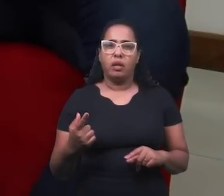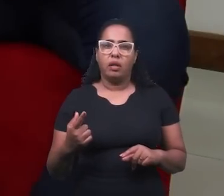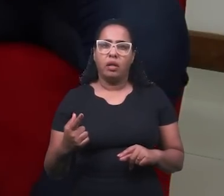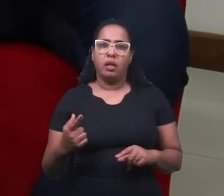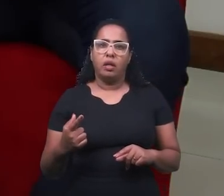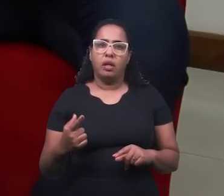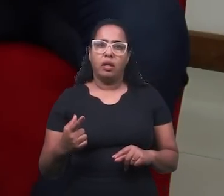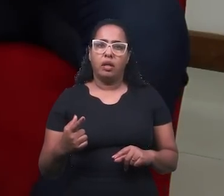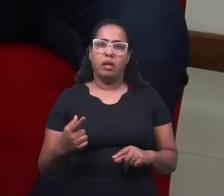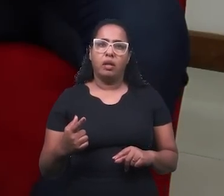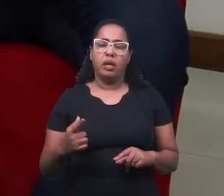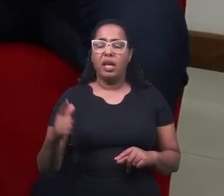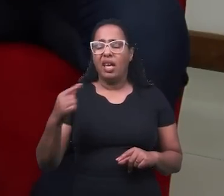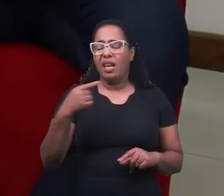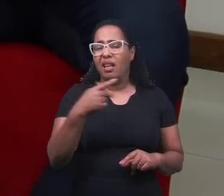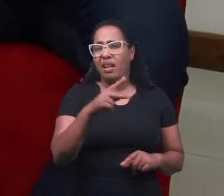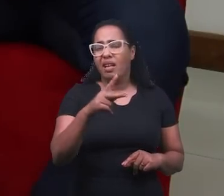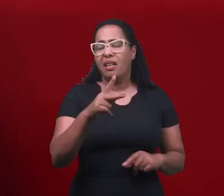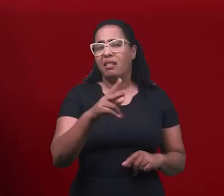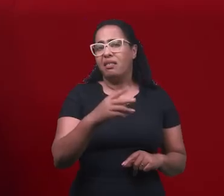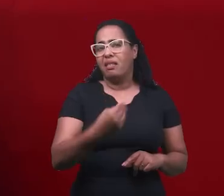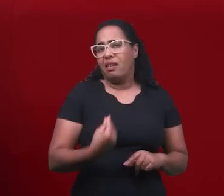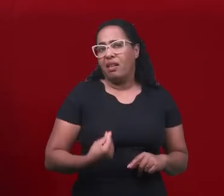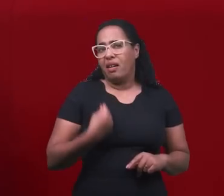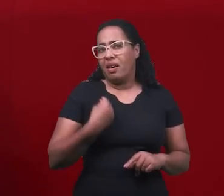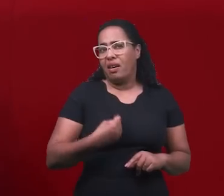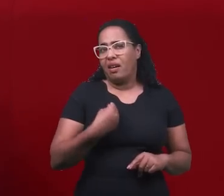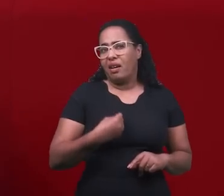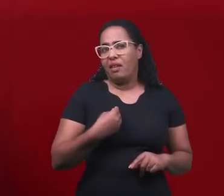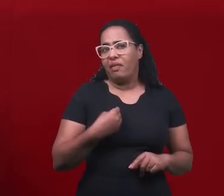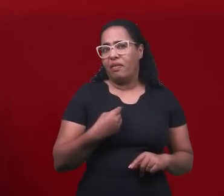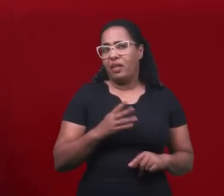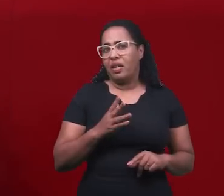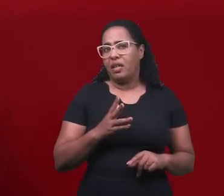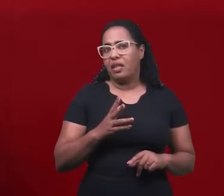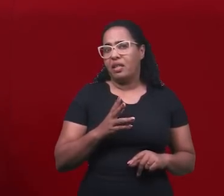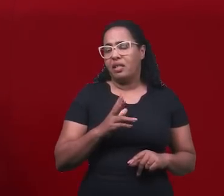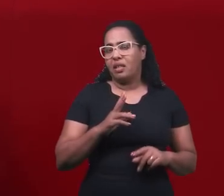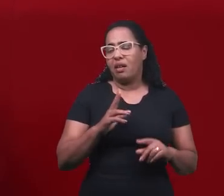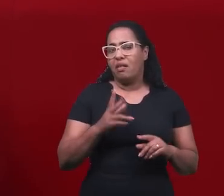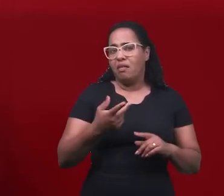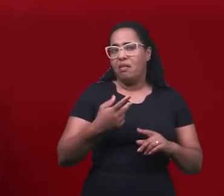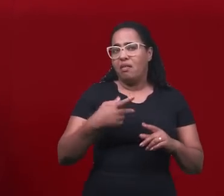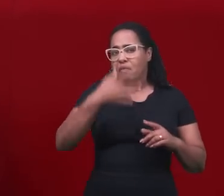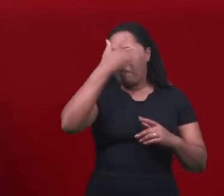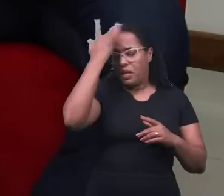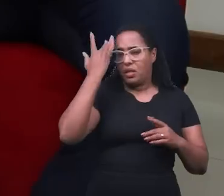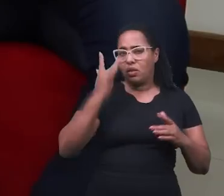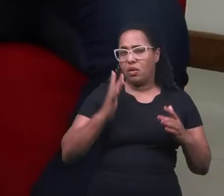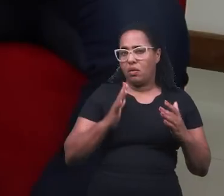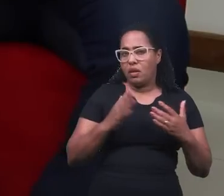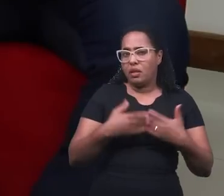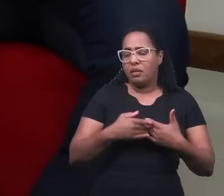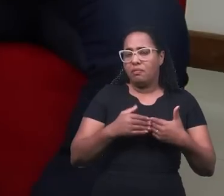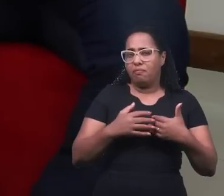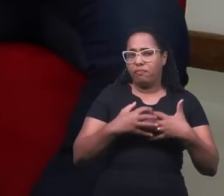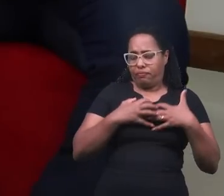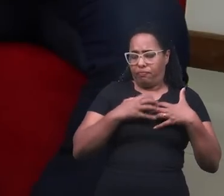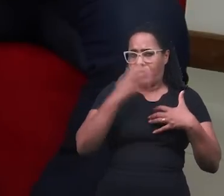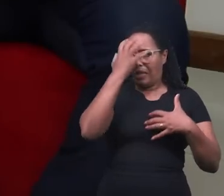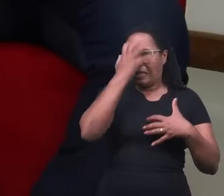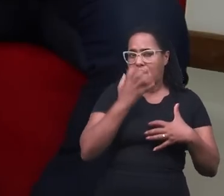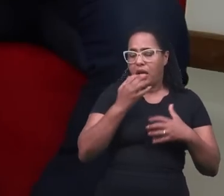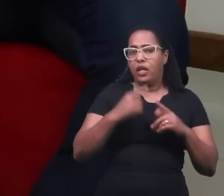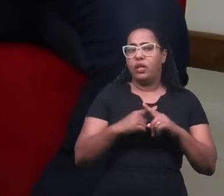mais... vivem suas vidas, né? São mais fechados isso, socialmente. São fechados socialmente, né? Então, nós já